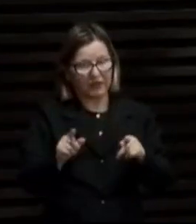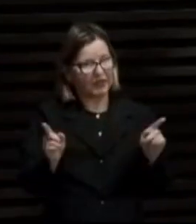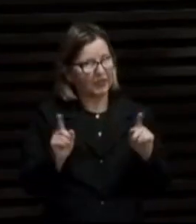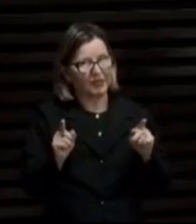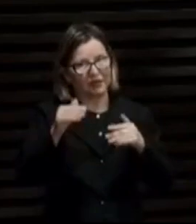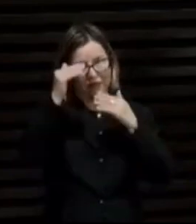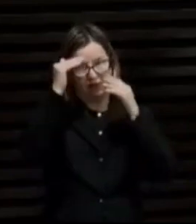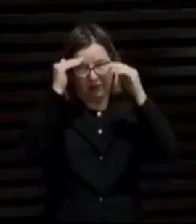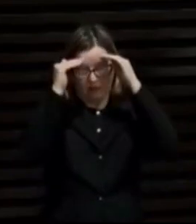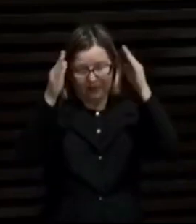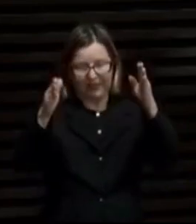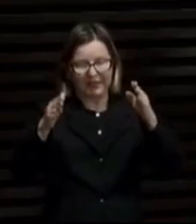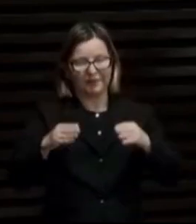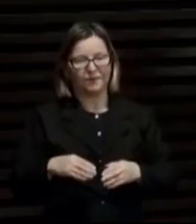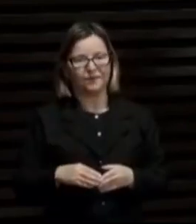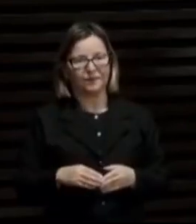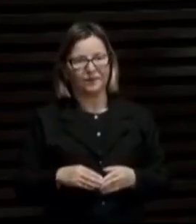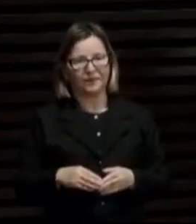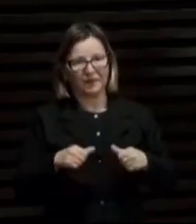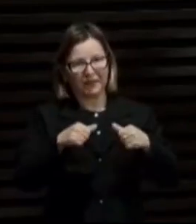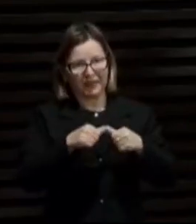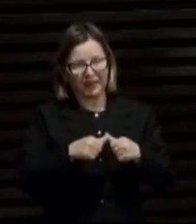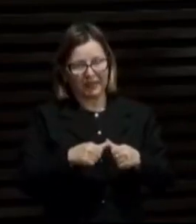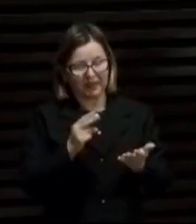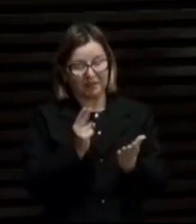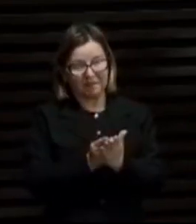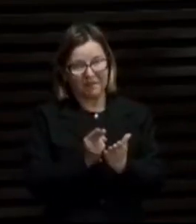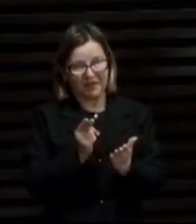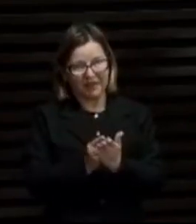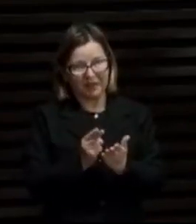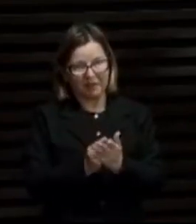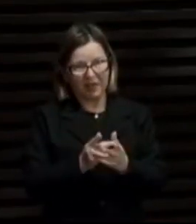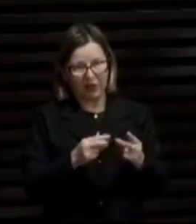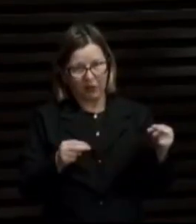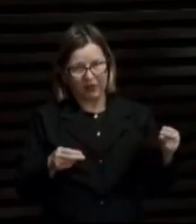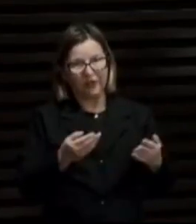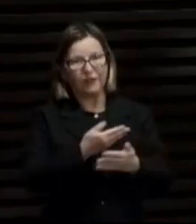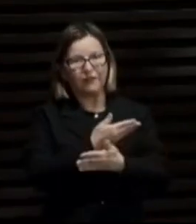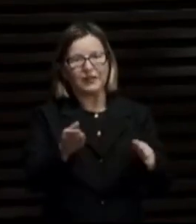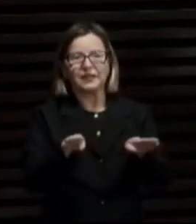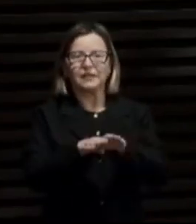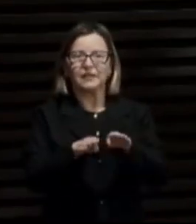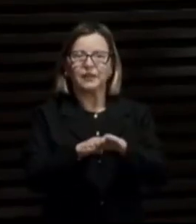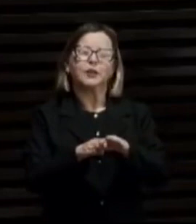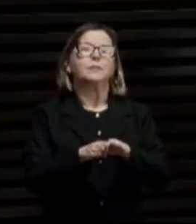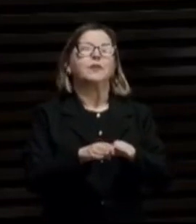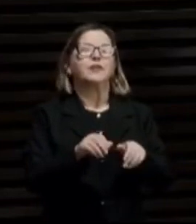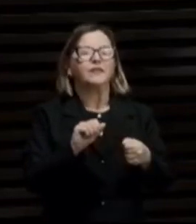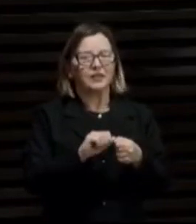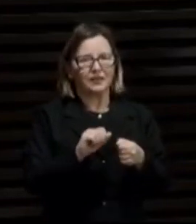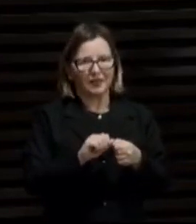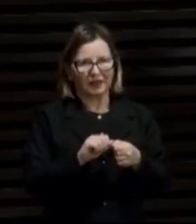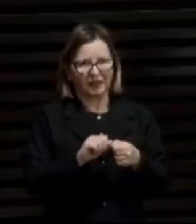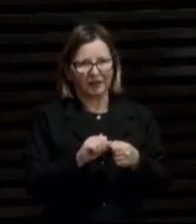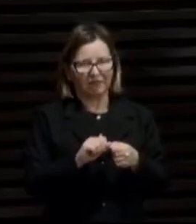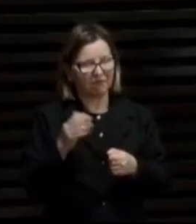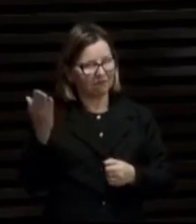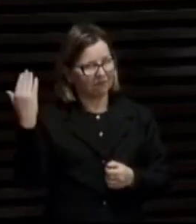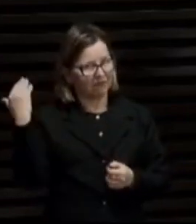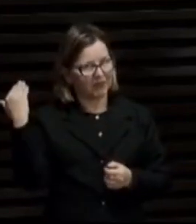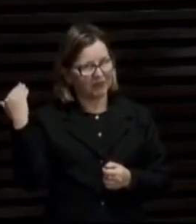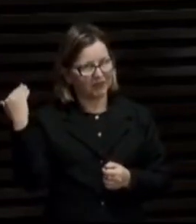Ora, nessas mesmas coisas andastes, vós também noutro